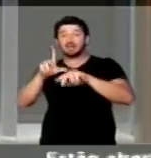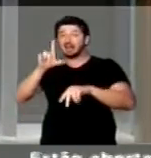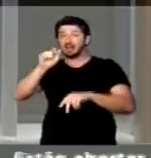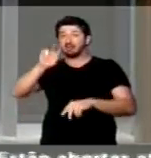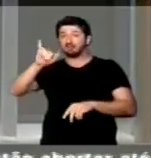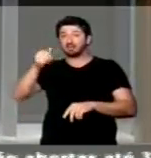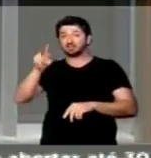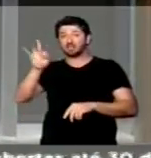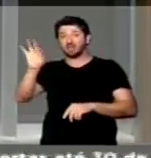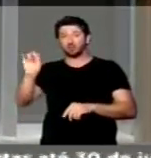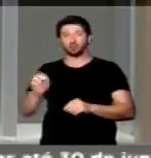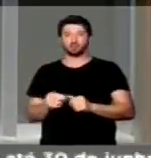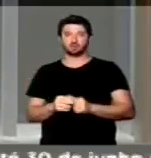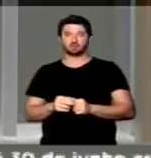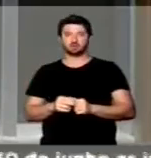Jato.